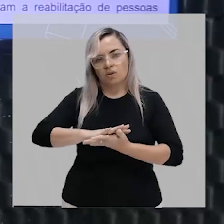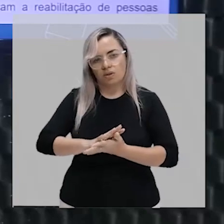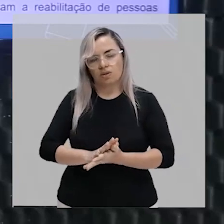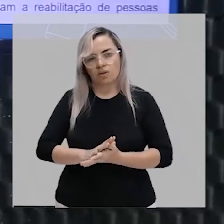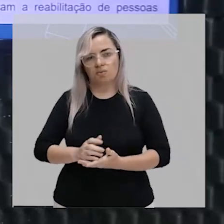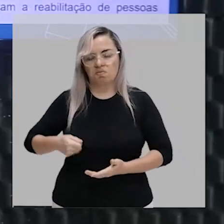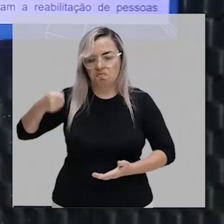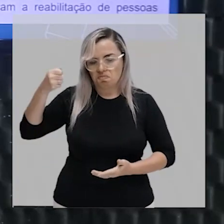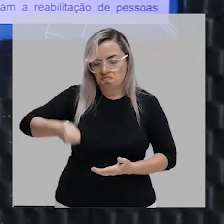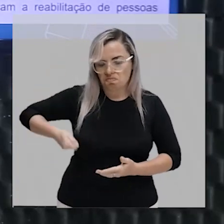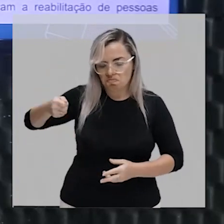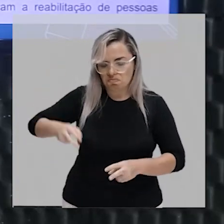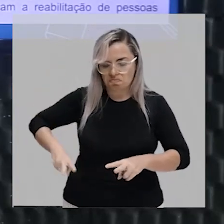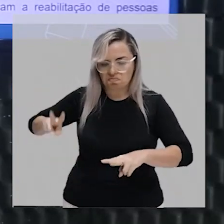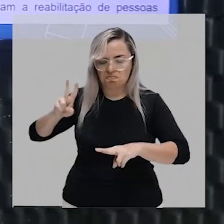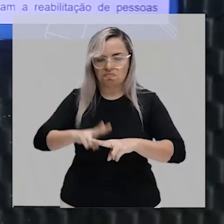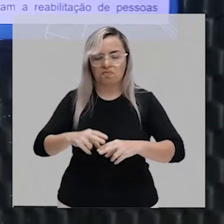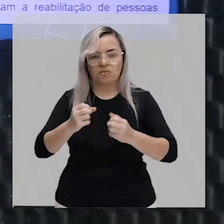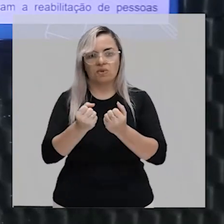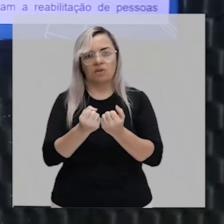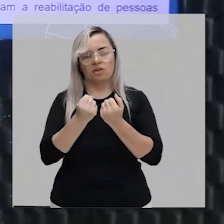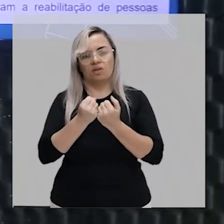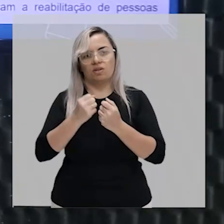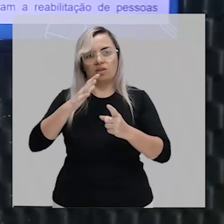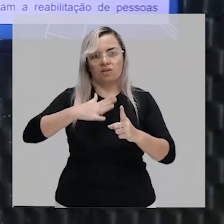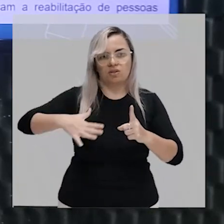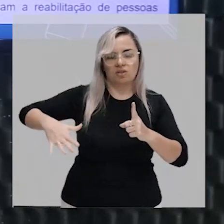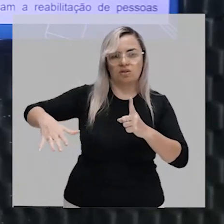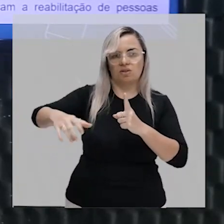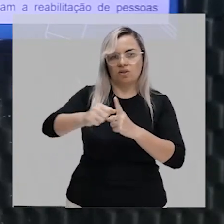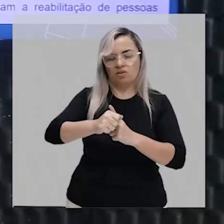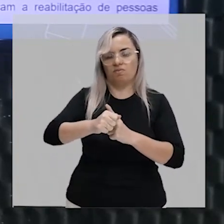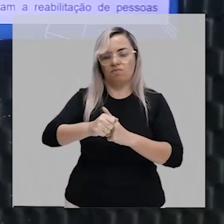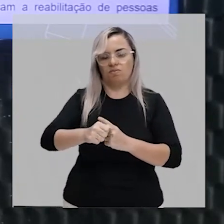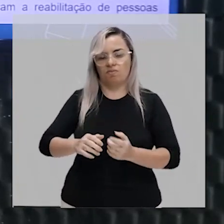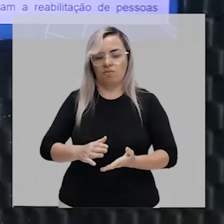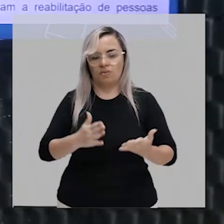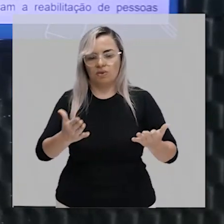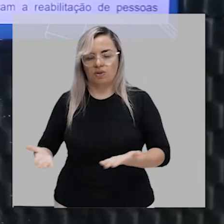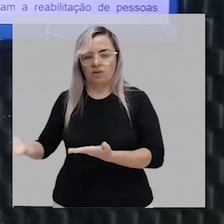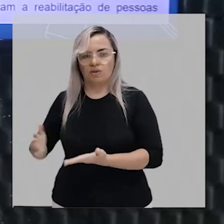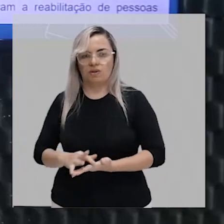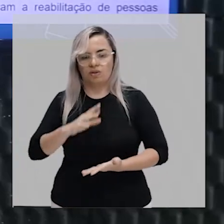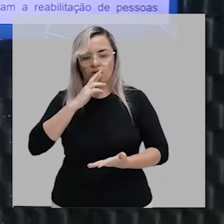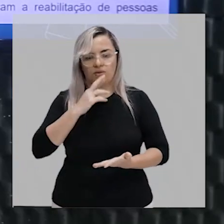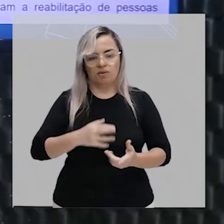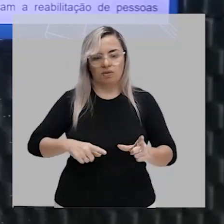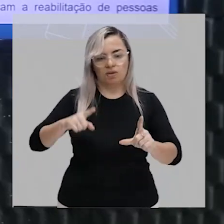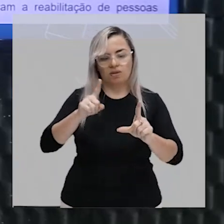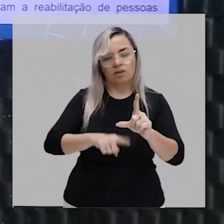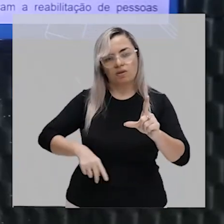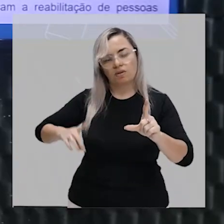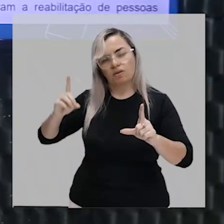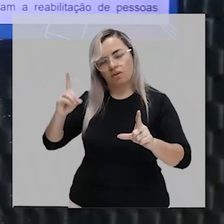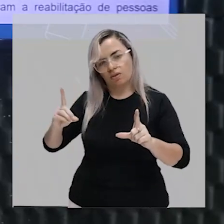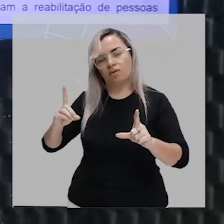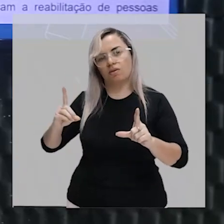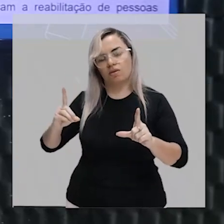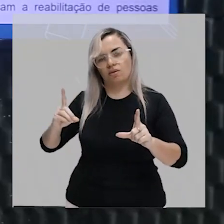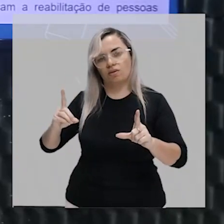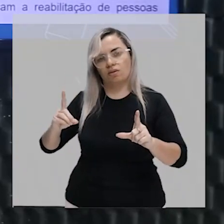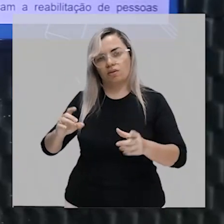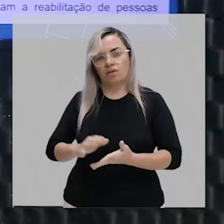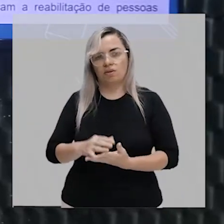ou prendiam esses setores da sociedade. Então, resposta, letra D de dado. Essas